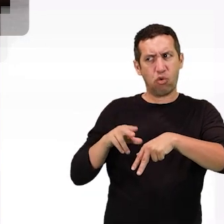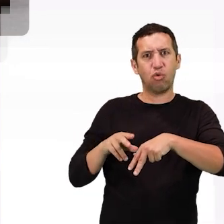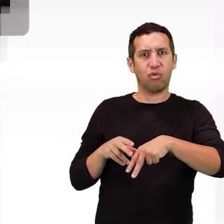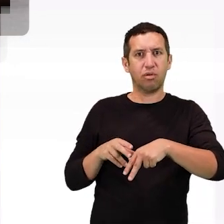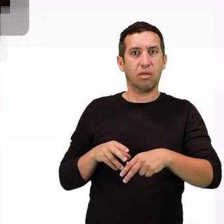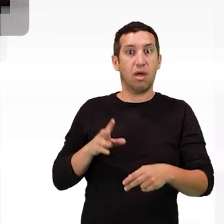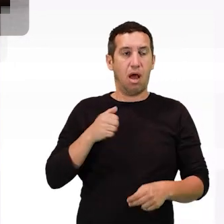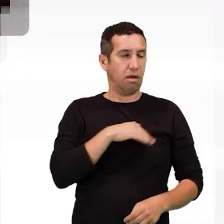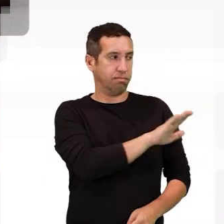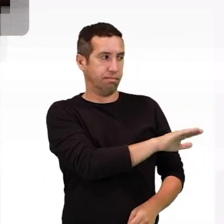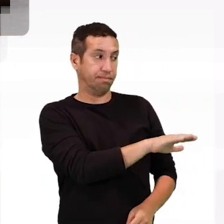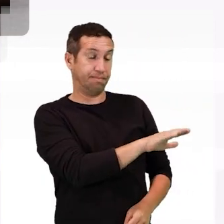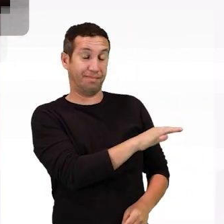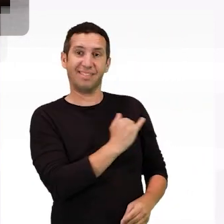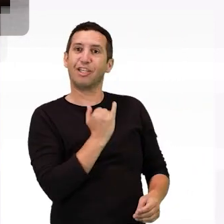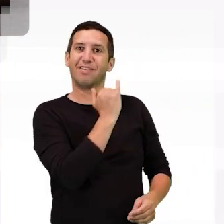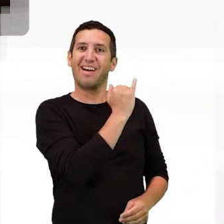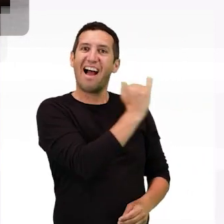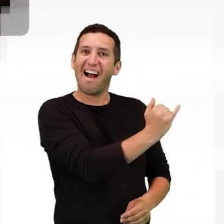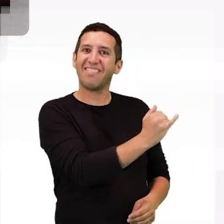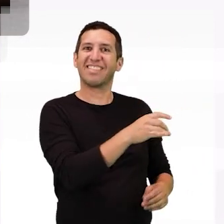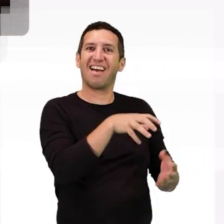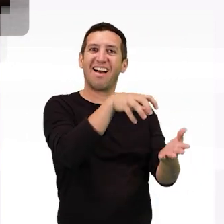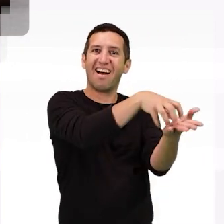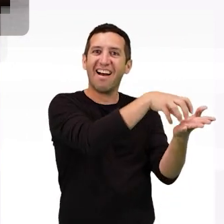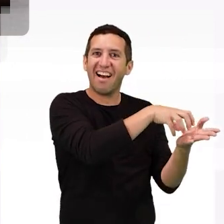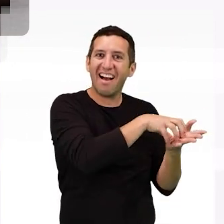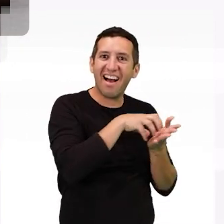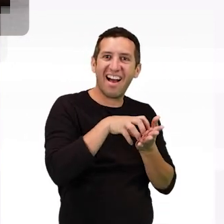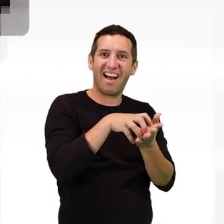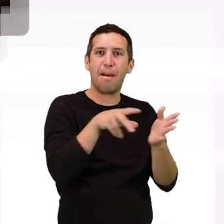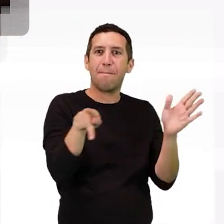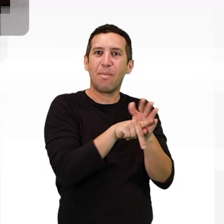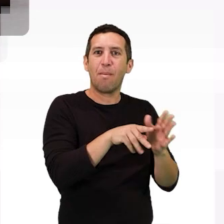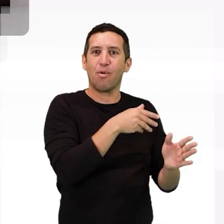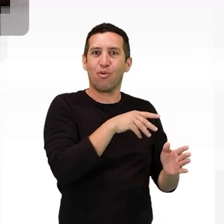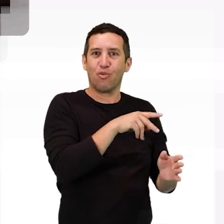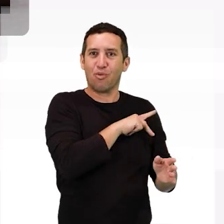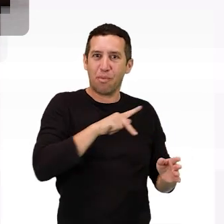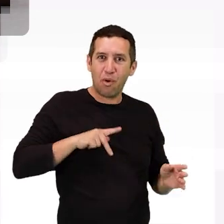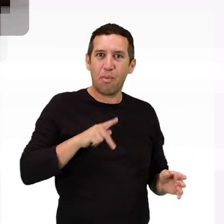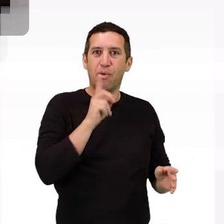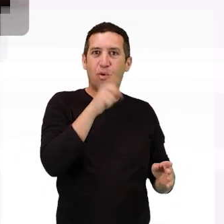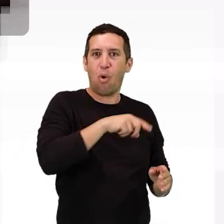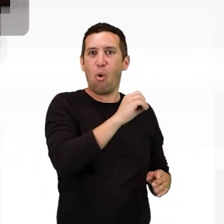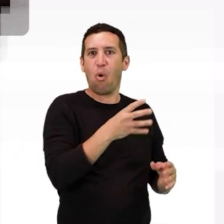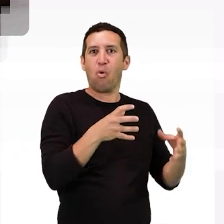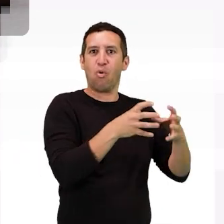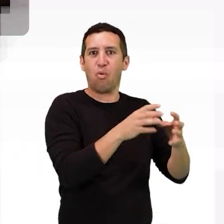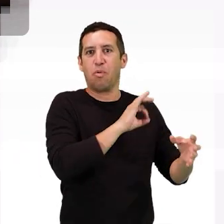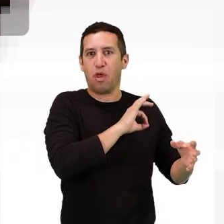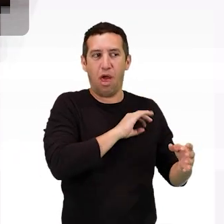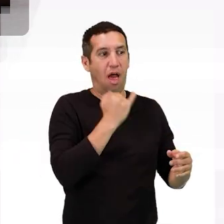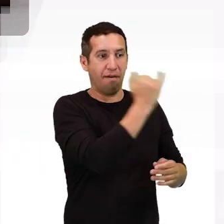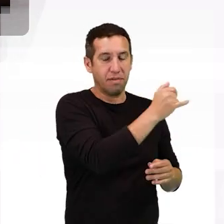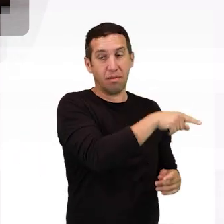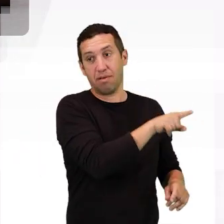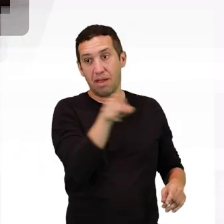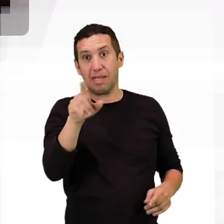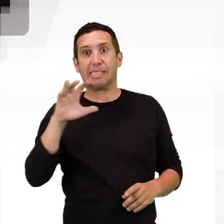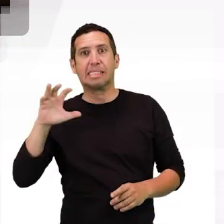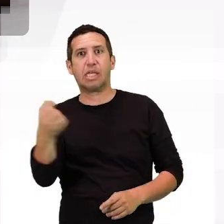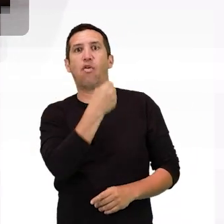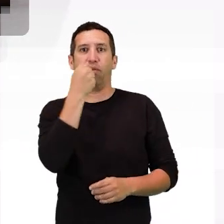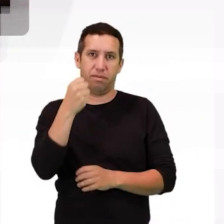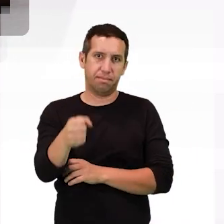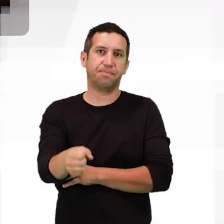um indício de tráfico de pessoas, adotem-se medidas seguras para que as autoridades sejam avisadas e possam fazer